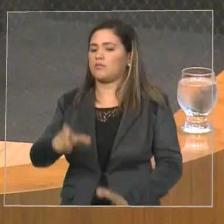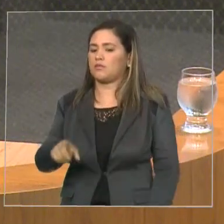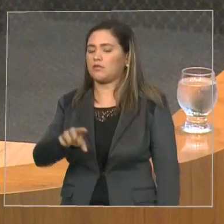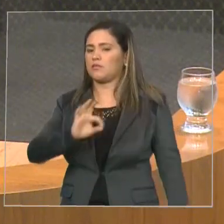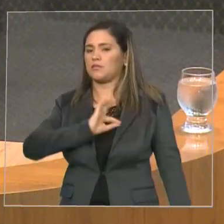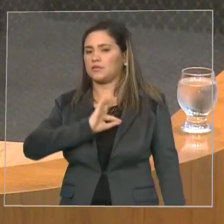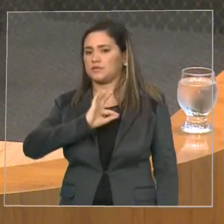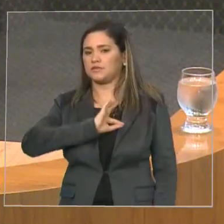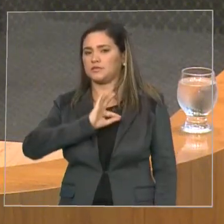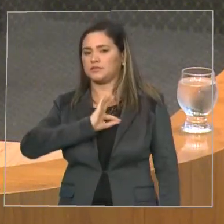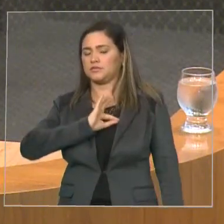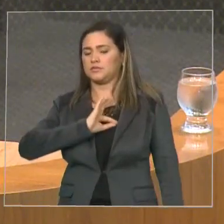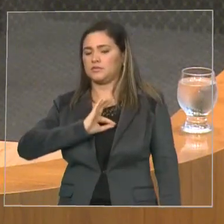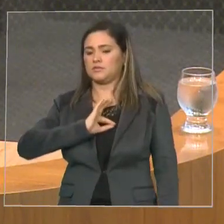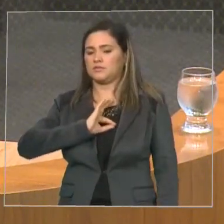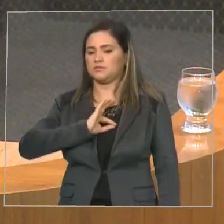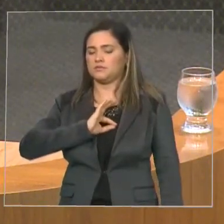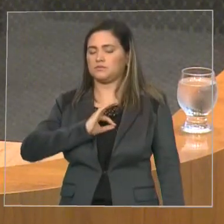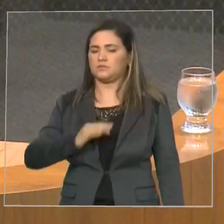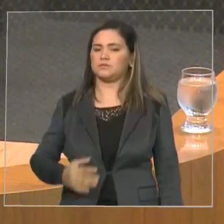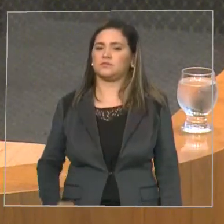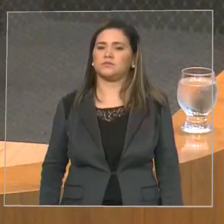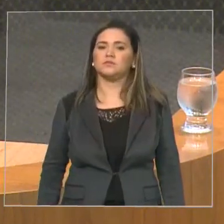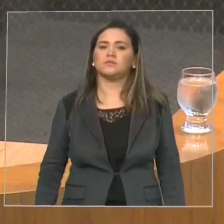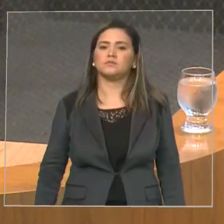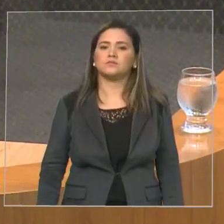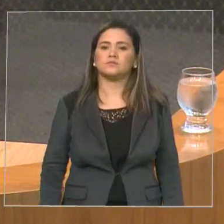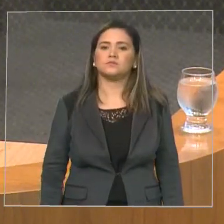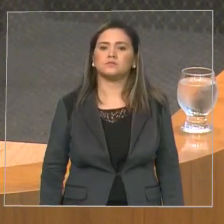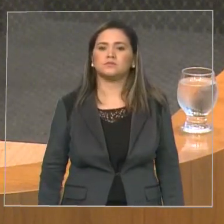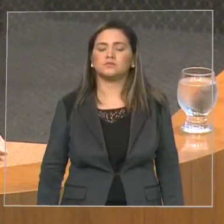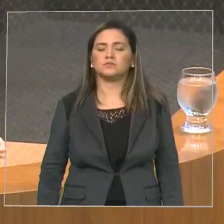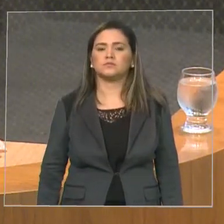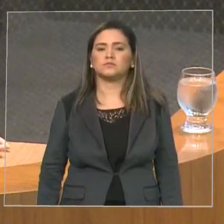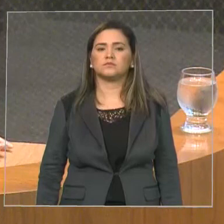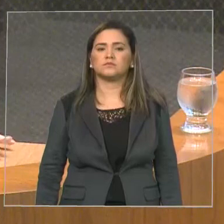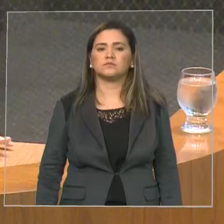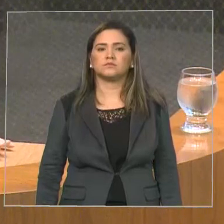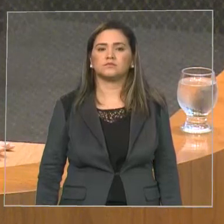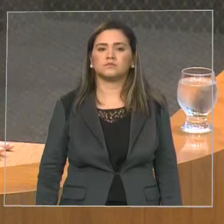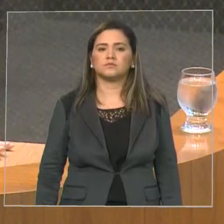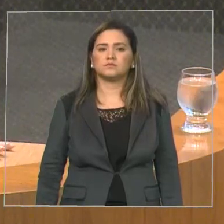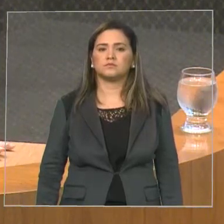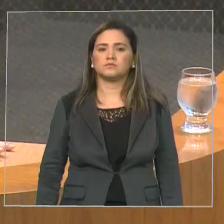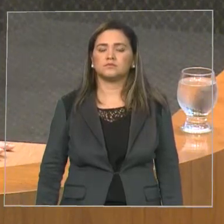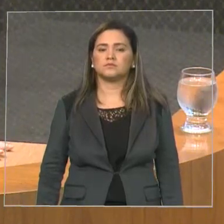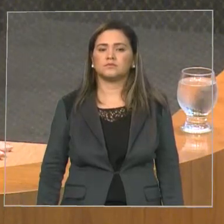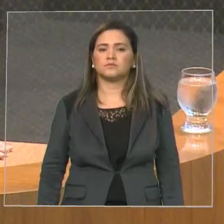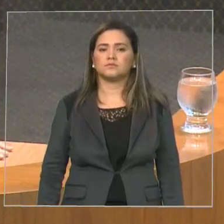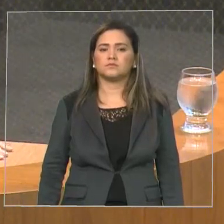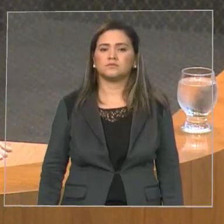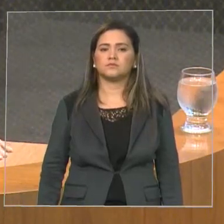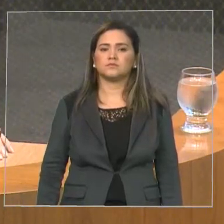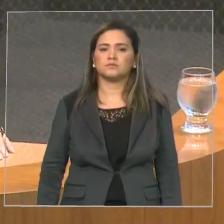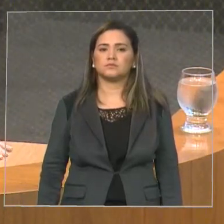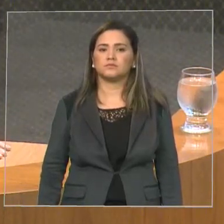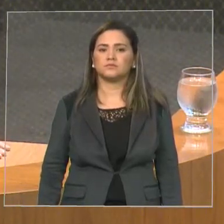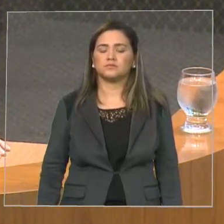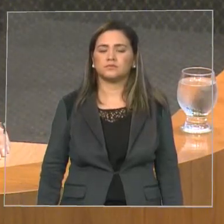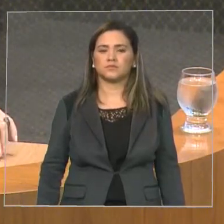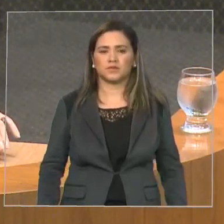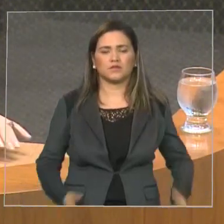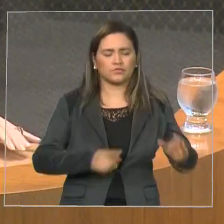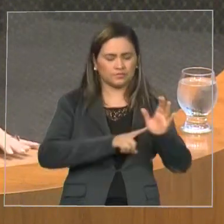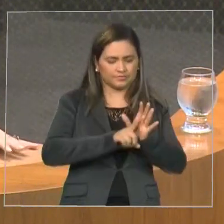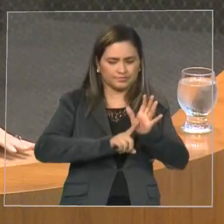por um ato que não foram deles? Então, depois que eles trataram de abrir a sindicância